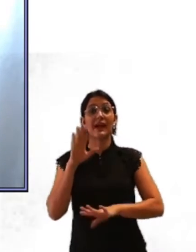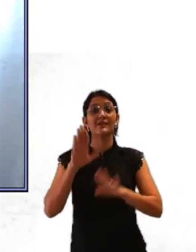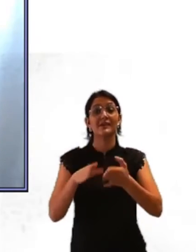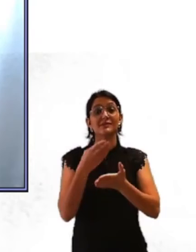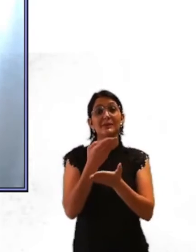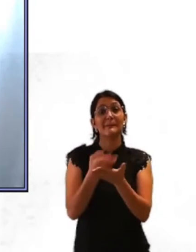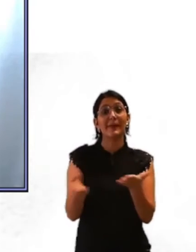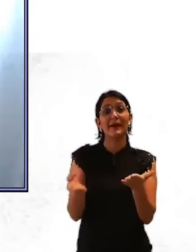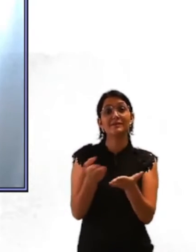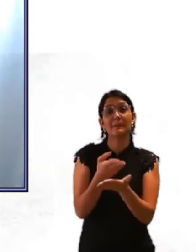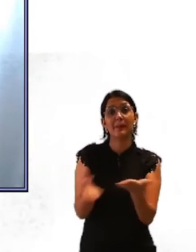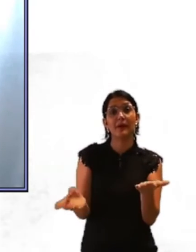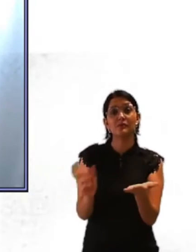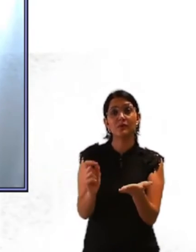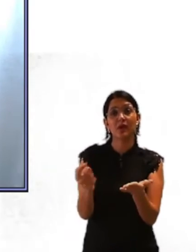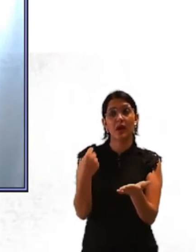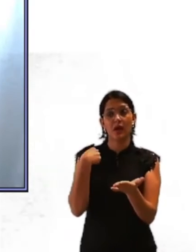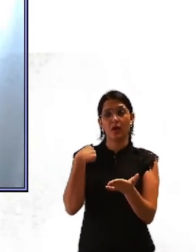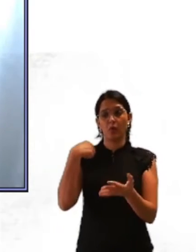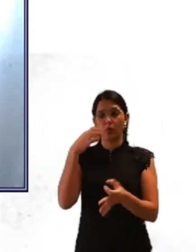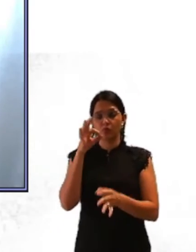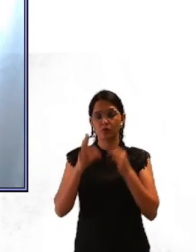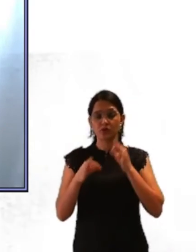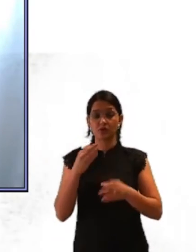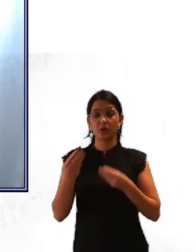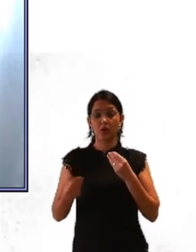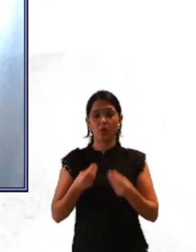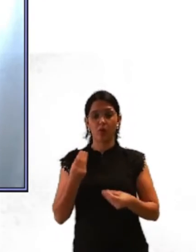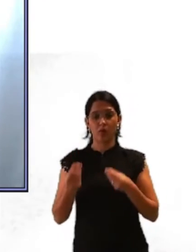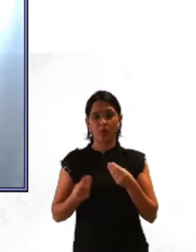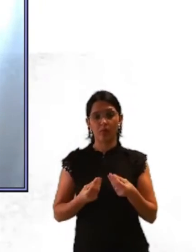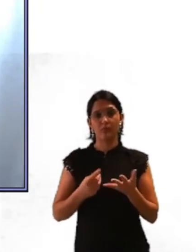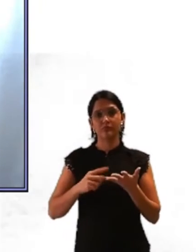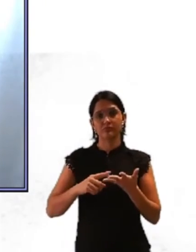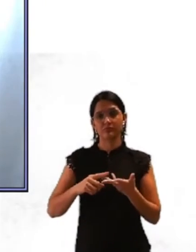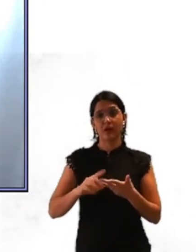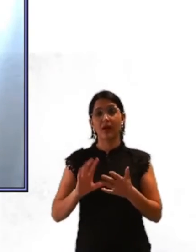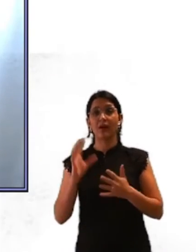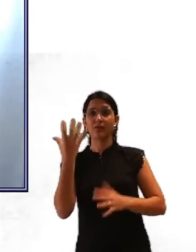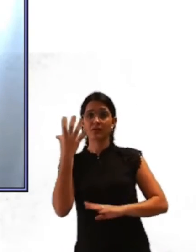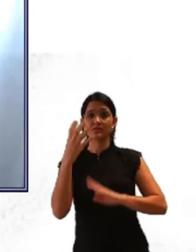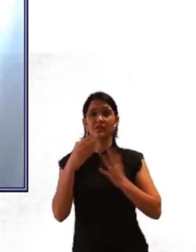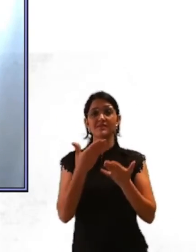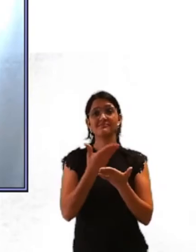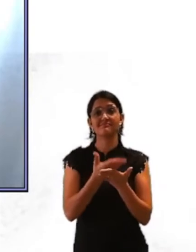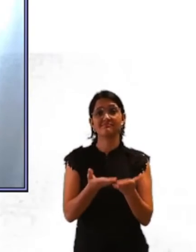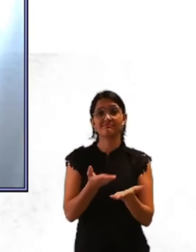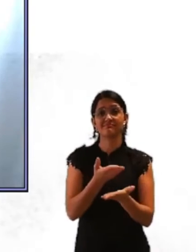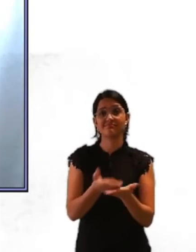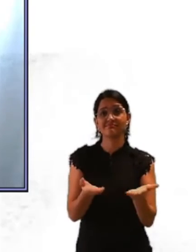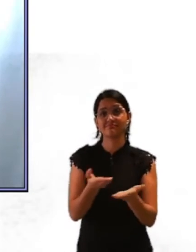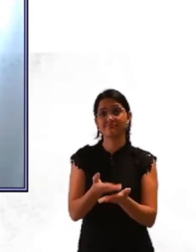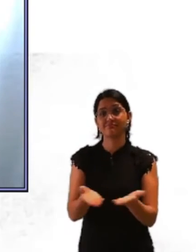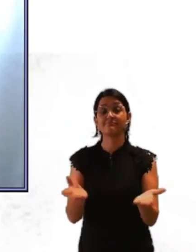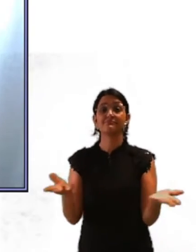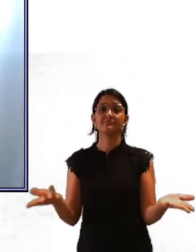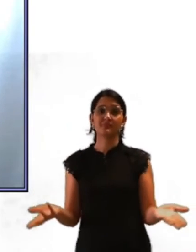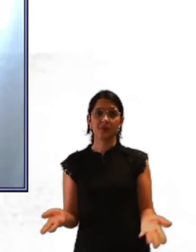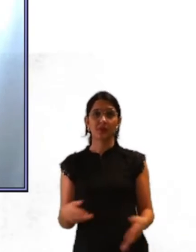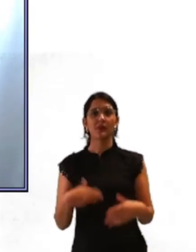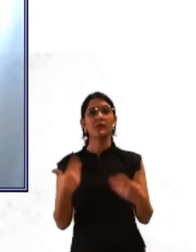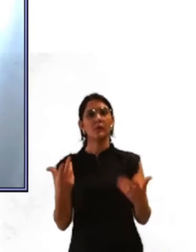sua própria concepção de justiça, né? Então, isso com certeza vai se incluir ali, ou